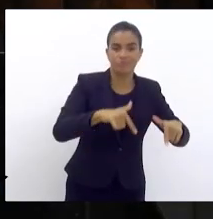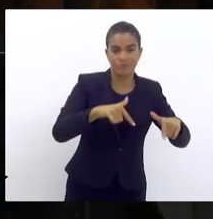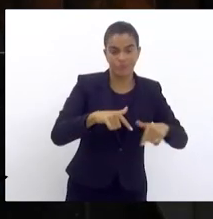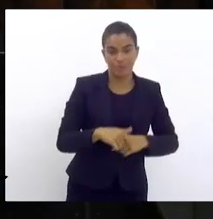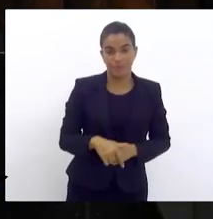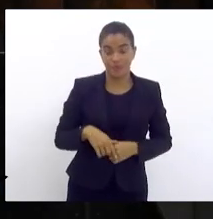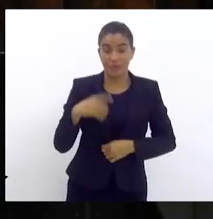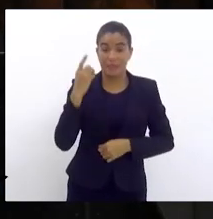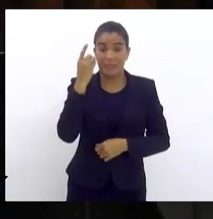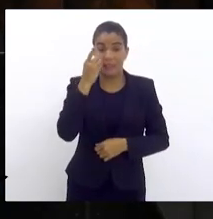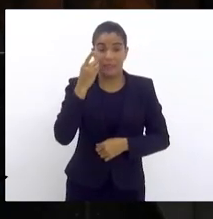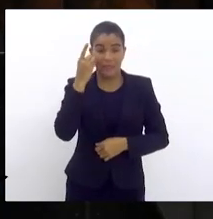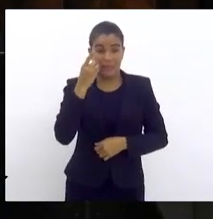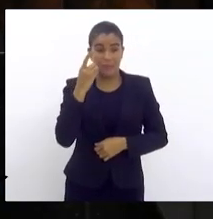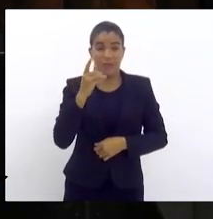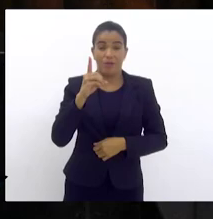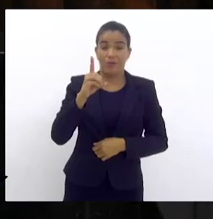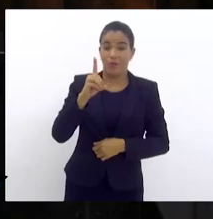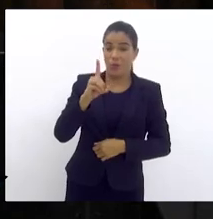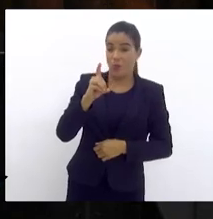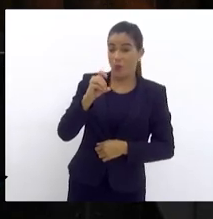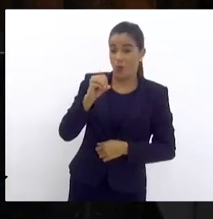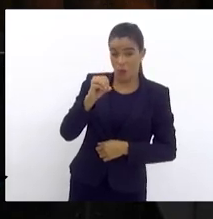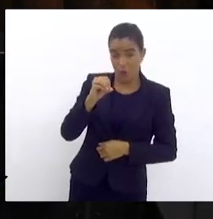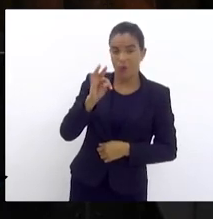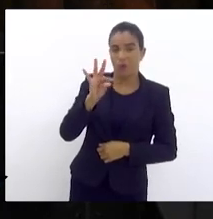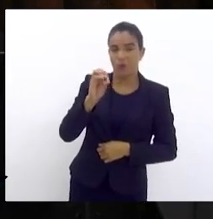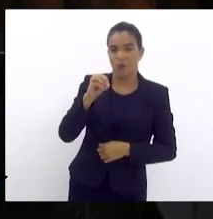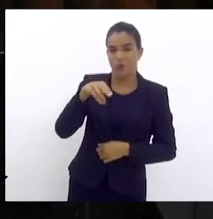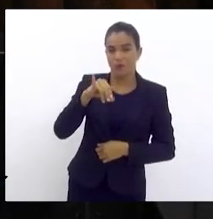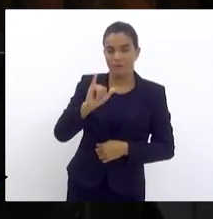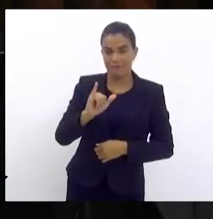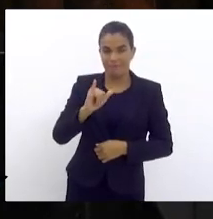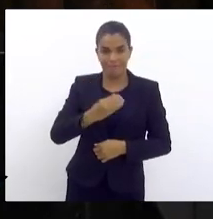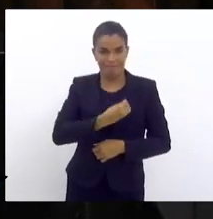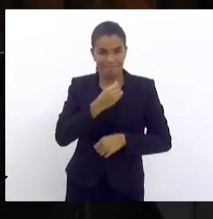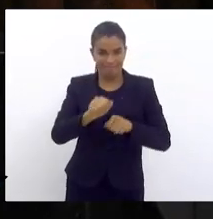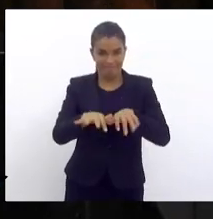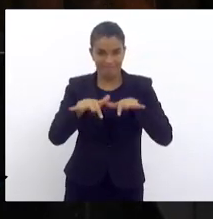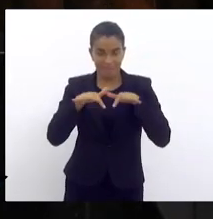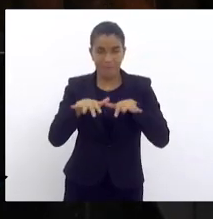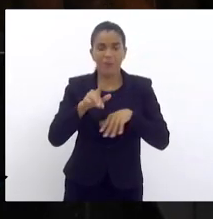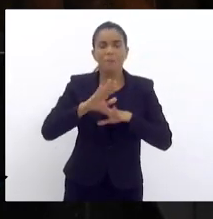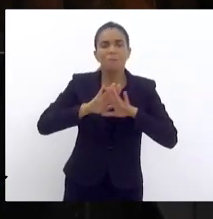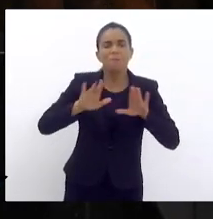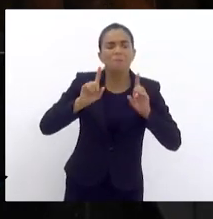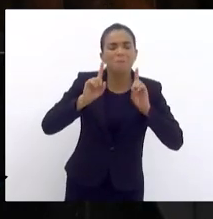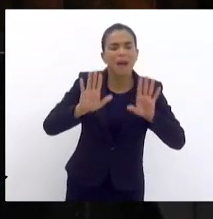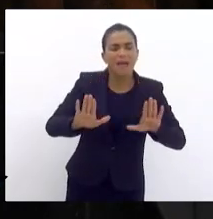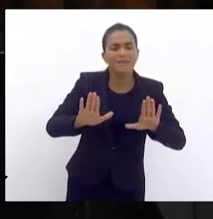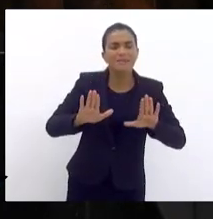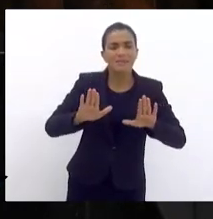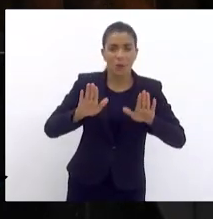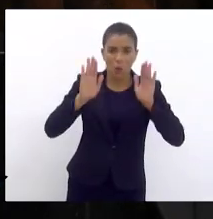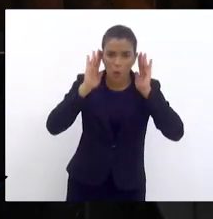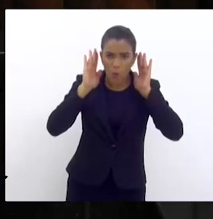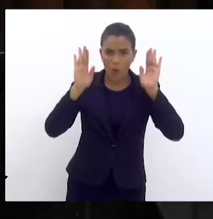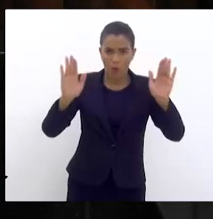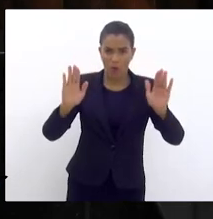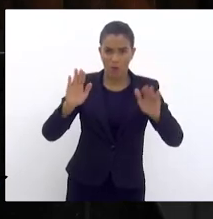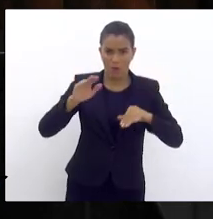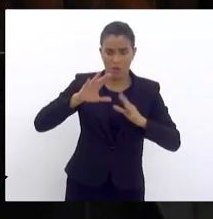Deputado Otoni tá aqui em plenário mas o Aeroporto Internacional do